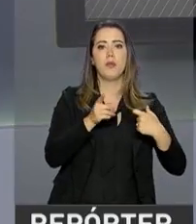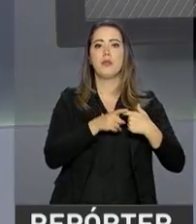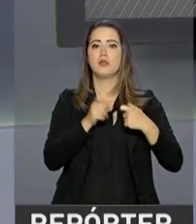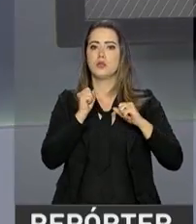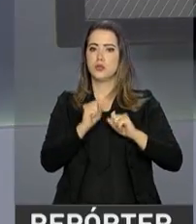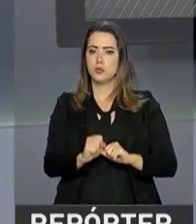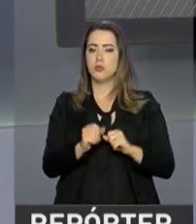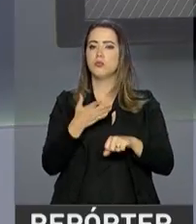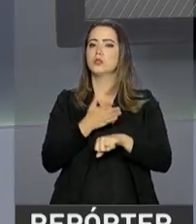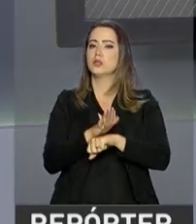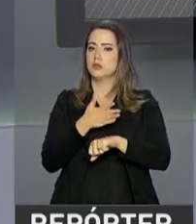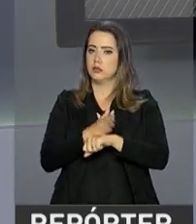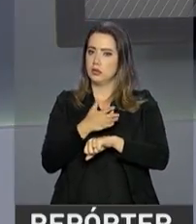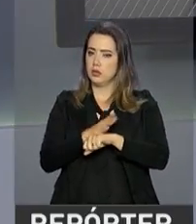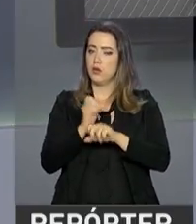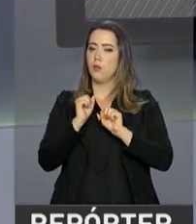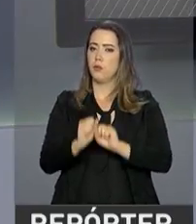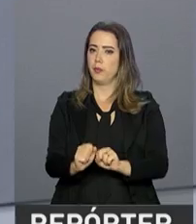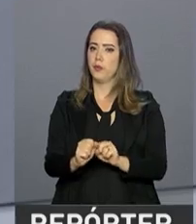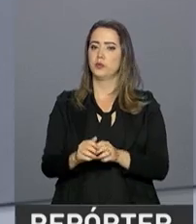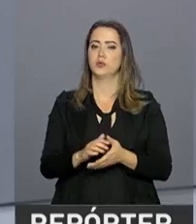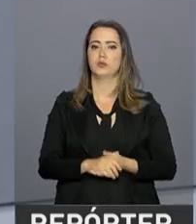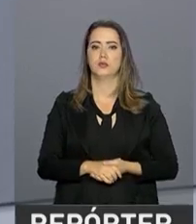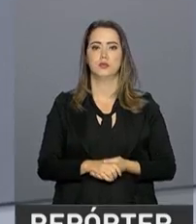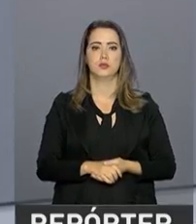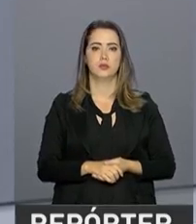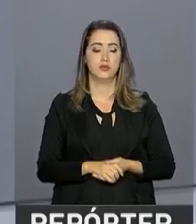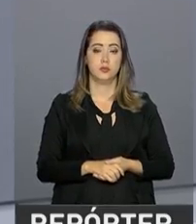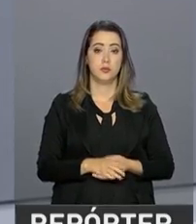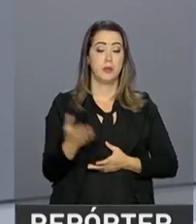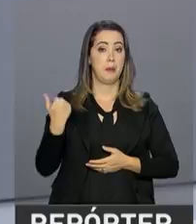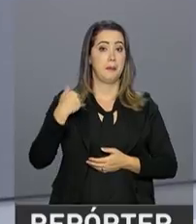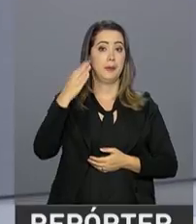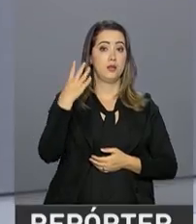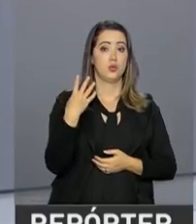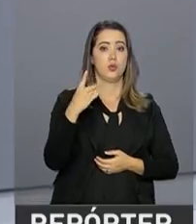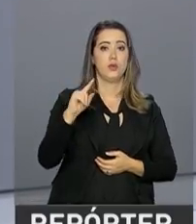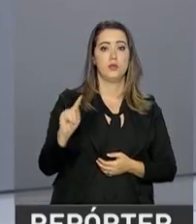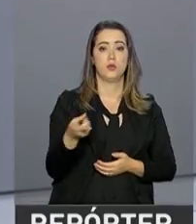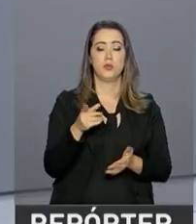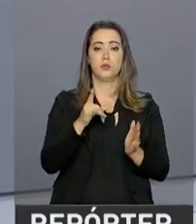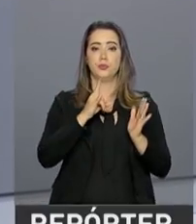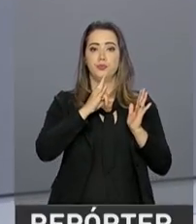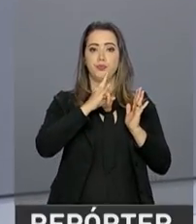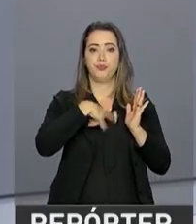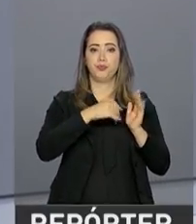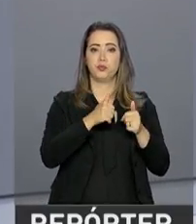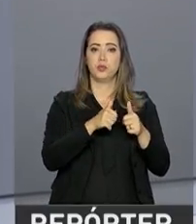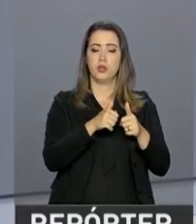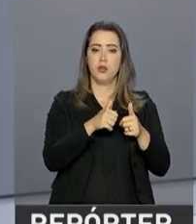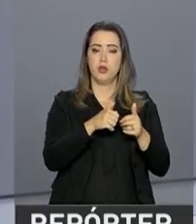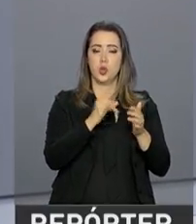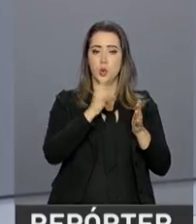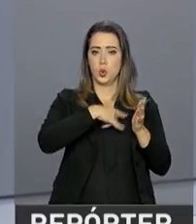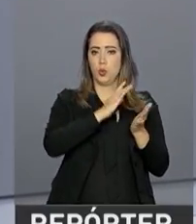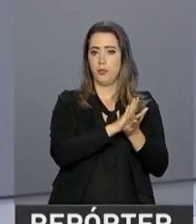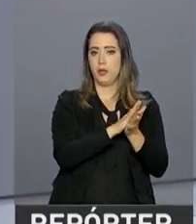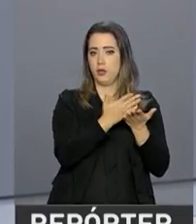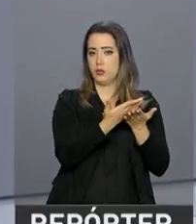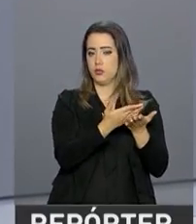devidamente treinados mais de quatro mil carteiras de trabalho foram emitidas para os venezuelanos